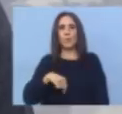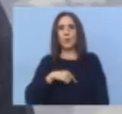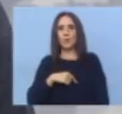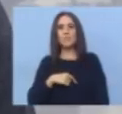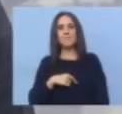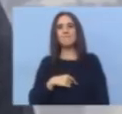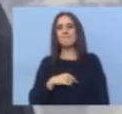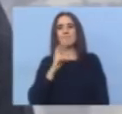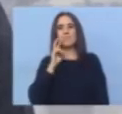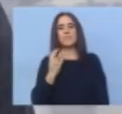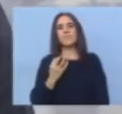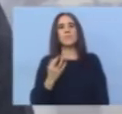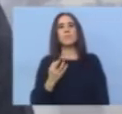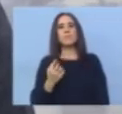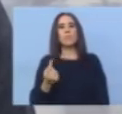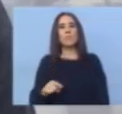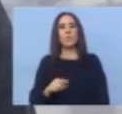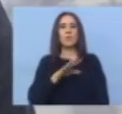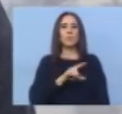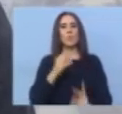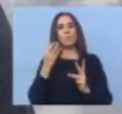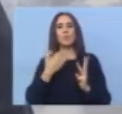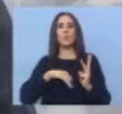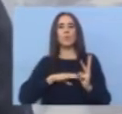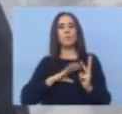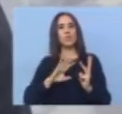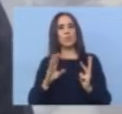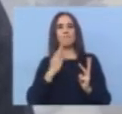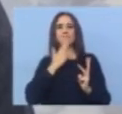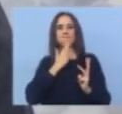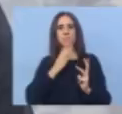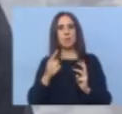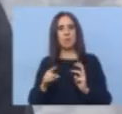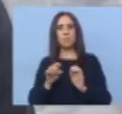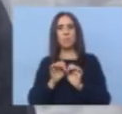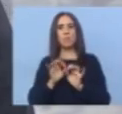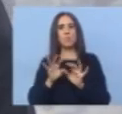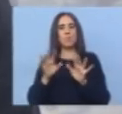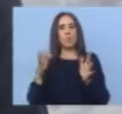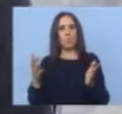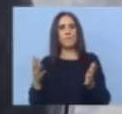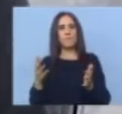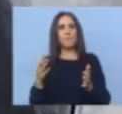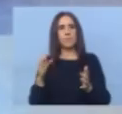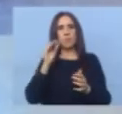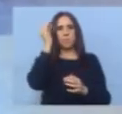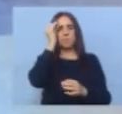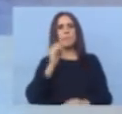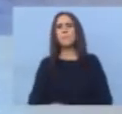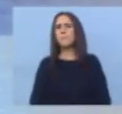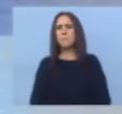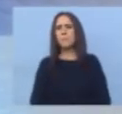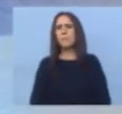a ver que já não está só Lisboa, Porto, Coimbra, que também já se começa a expandir para outras... Isso é por iniciativa